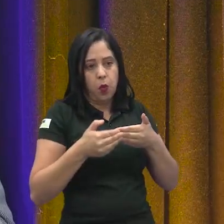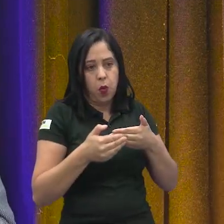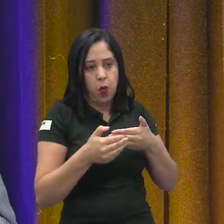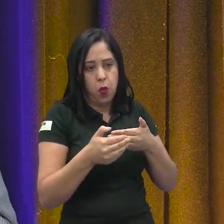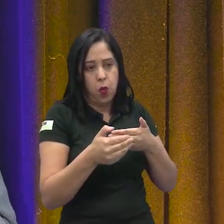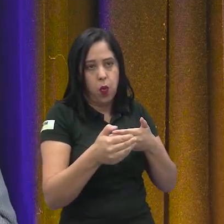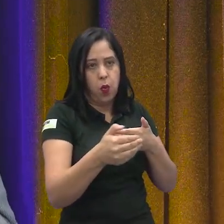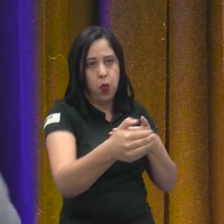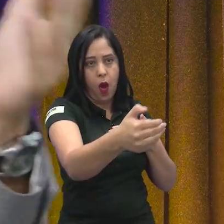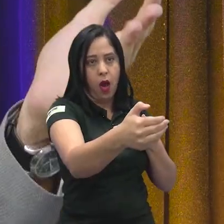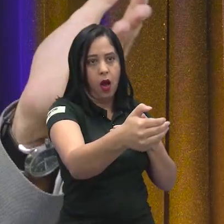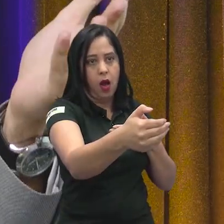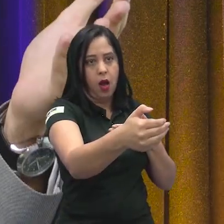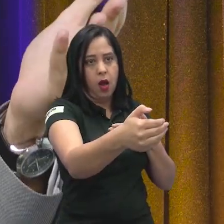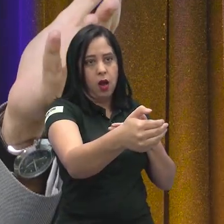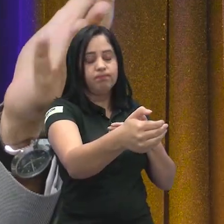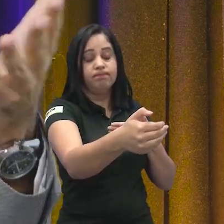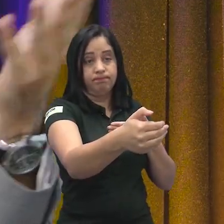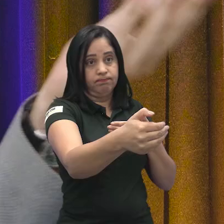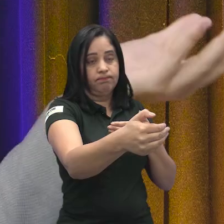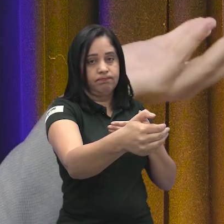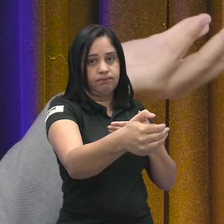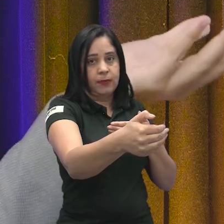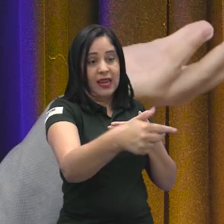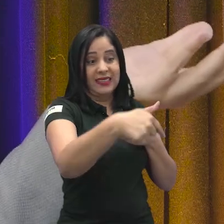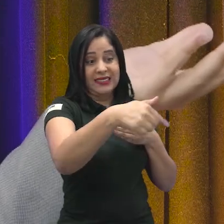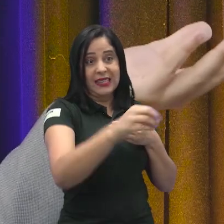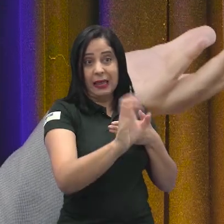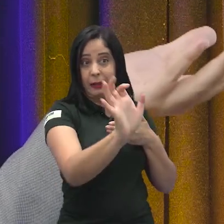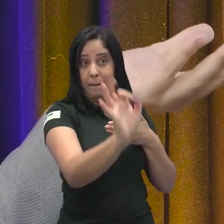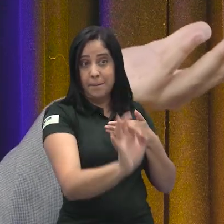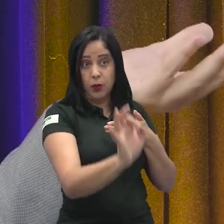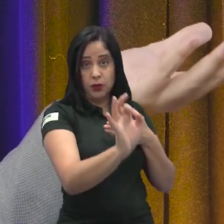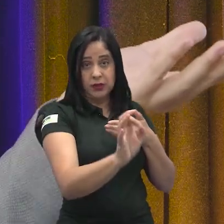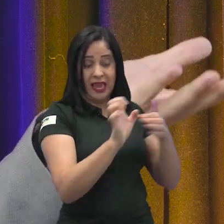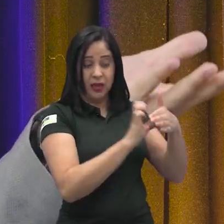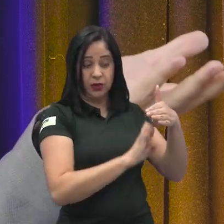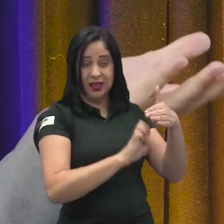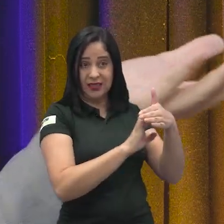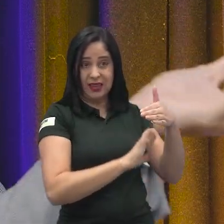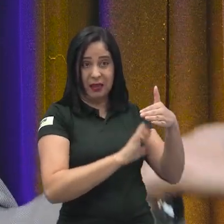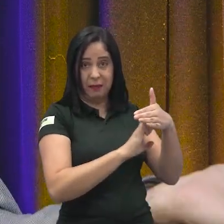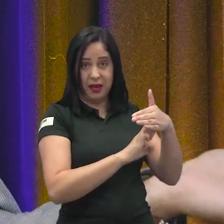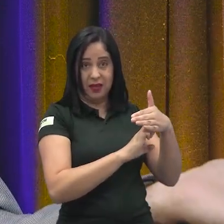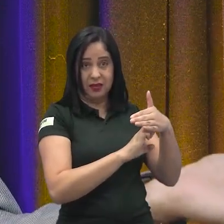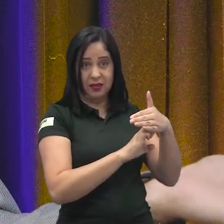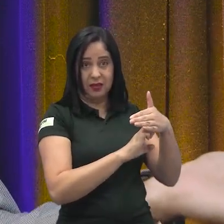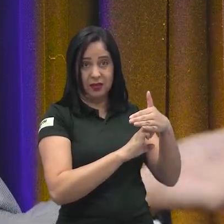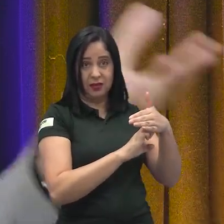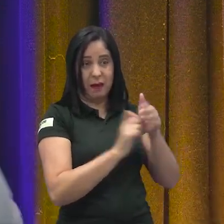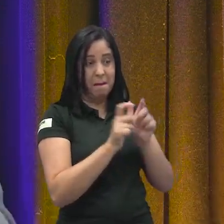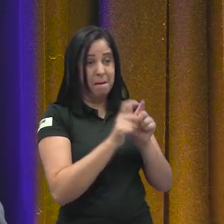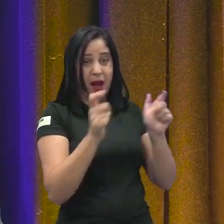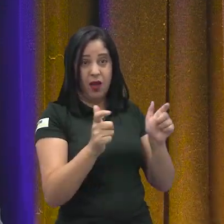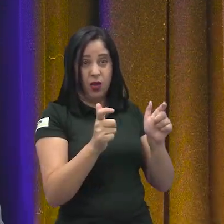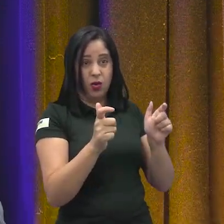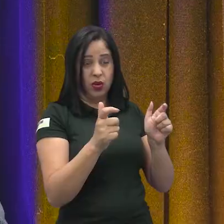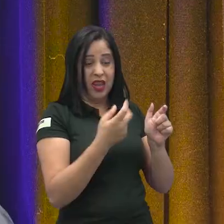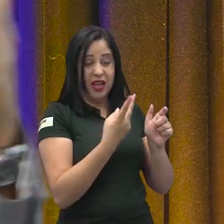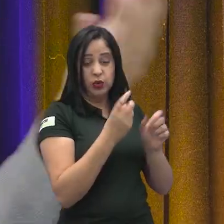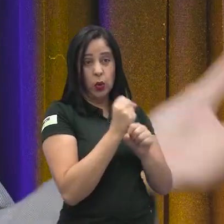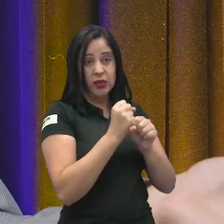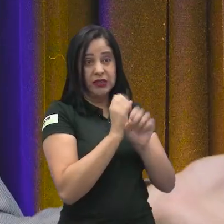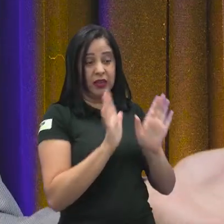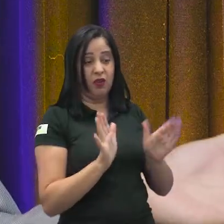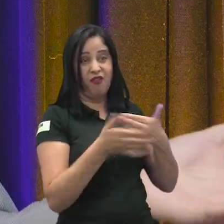né? A gente tem aí mais de 70% das empresas morrem nos primeiros 2 anos, 90%